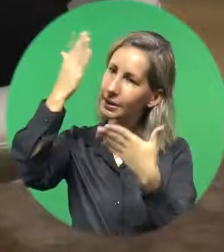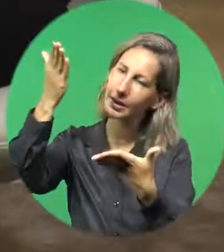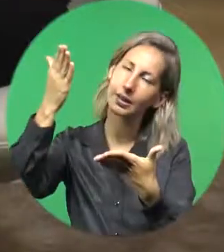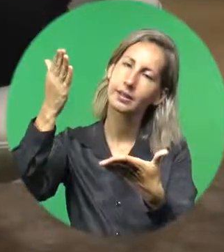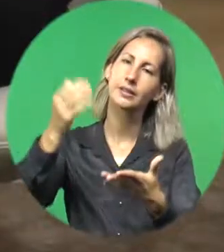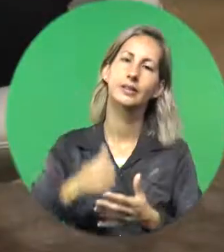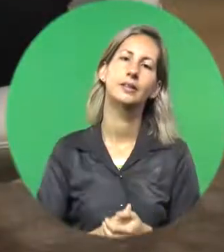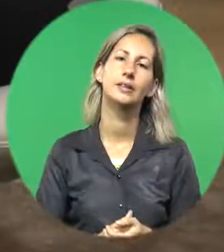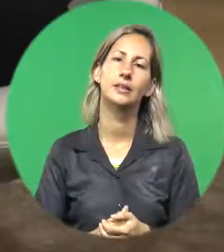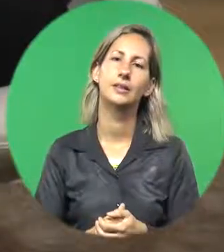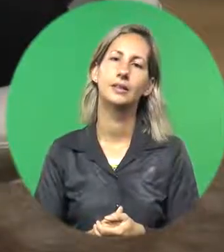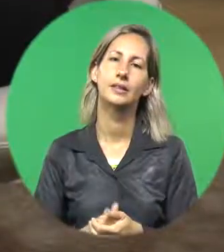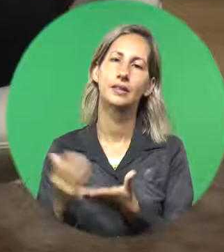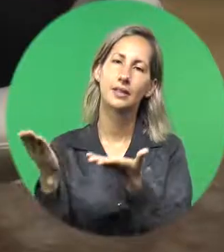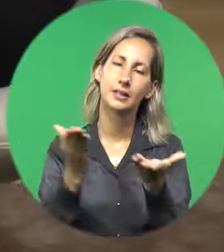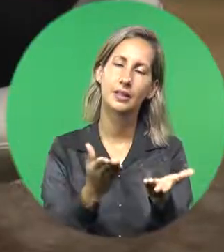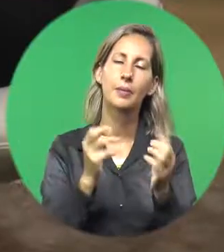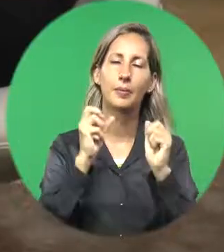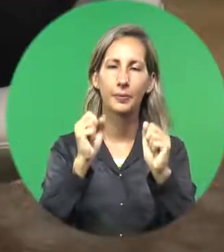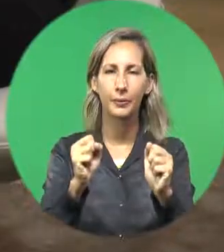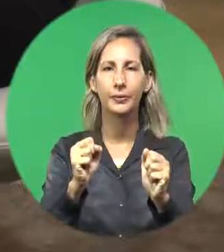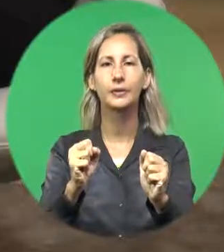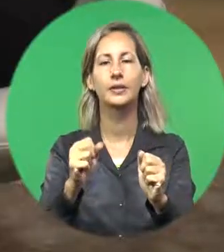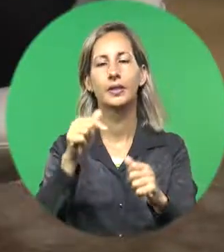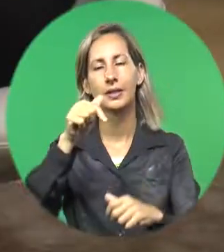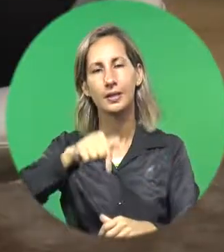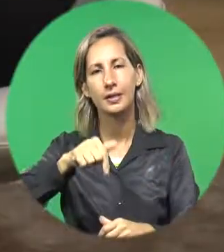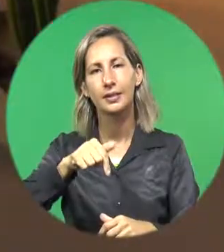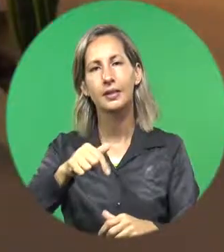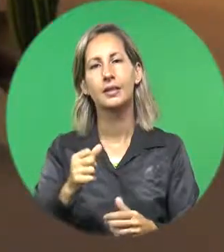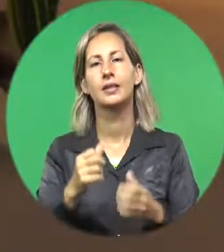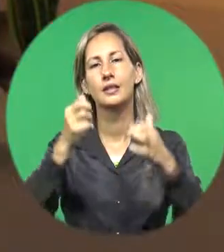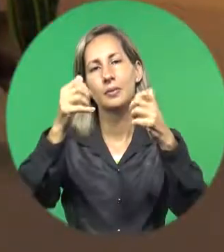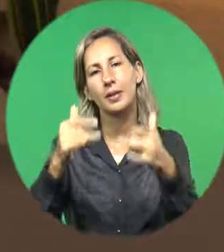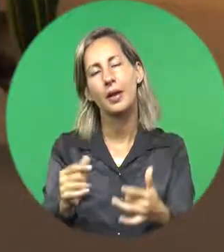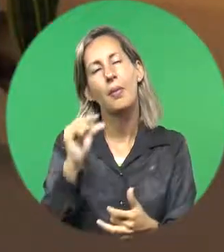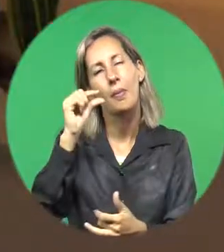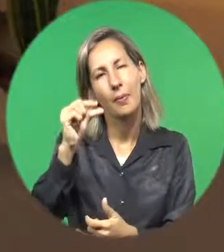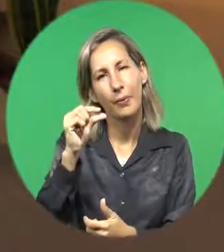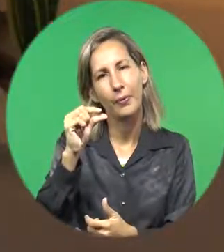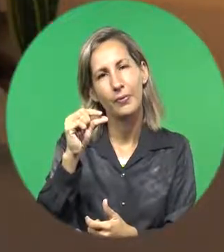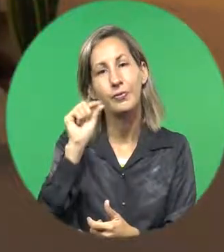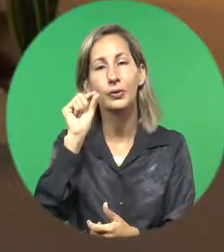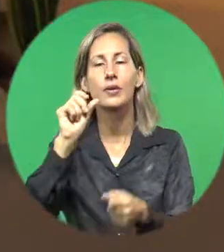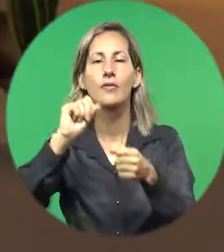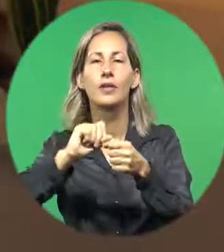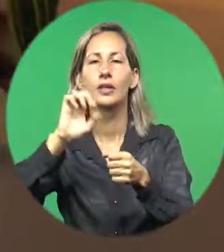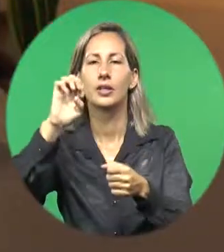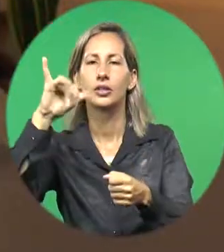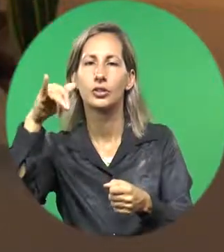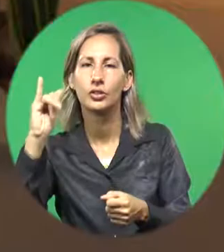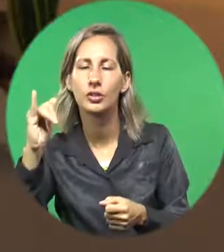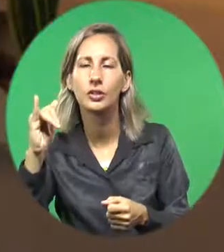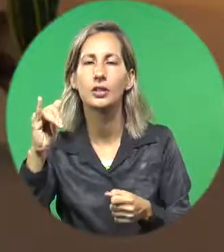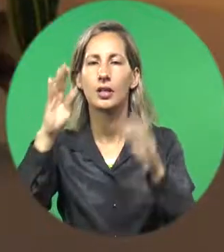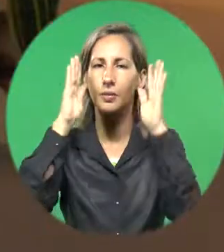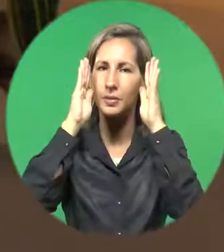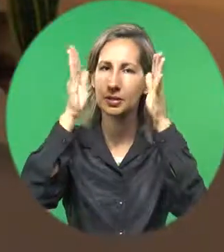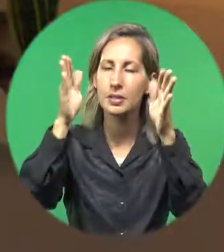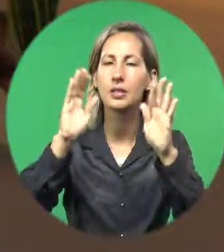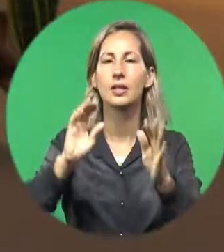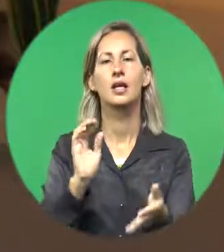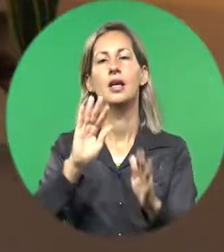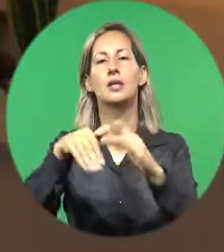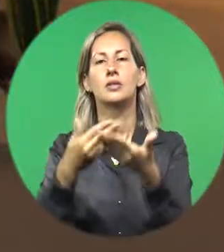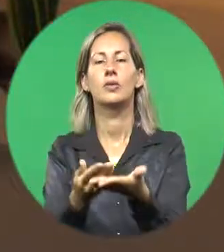Muito obrigada, eu agradeço de plano essa oportunidade de estar aqui e contar um pouquinho do que faz a EJE, qual é a missão